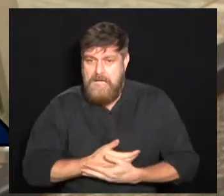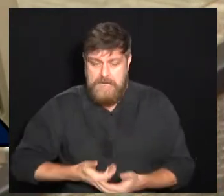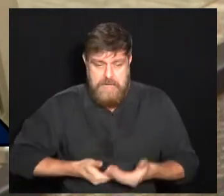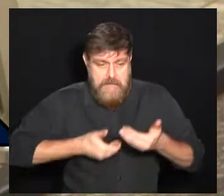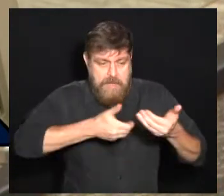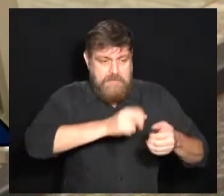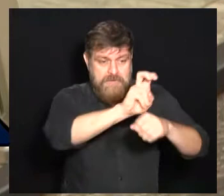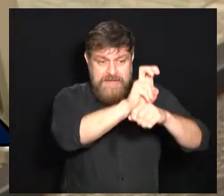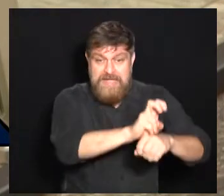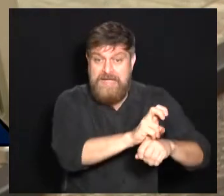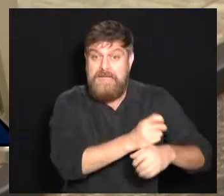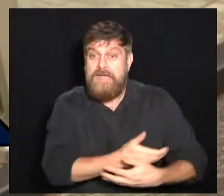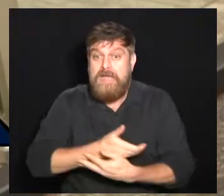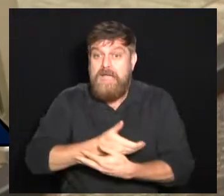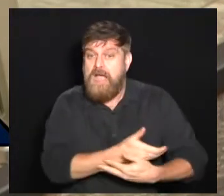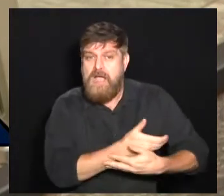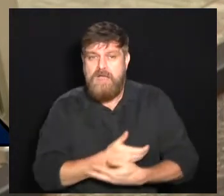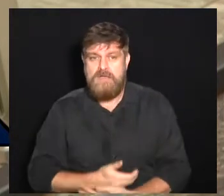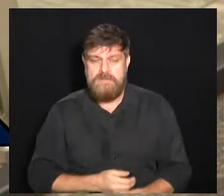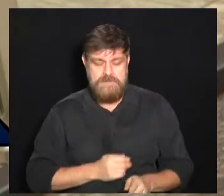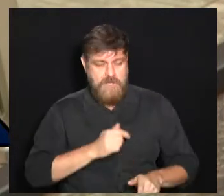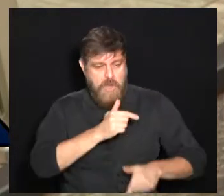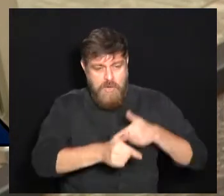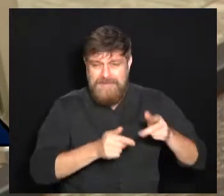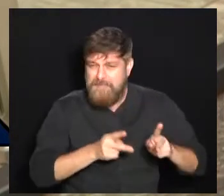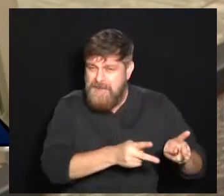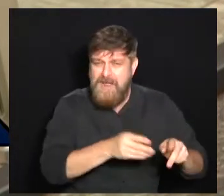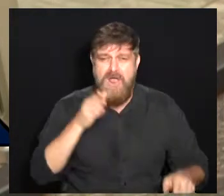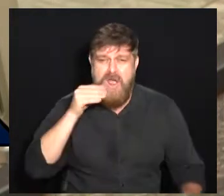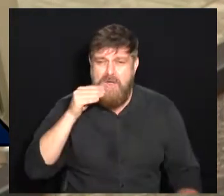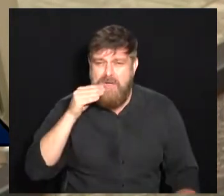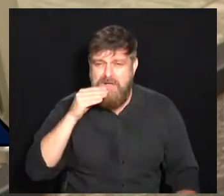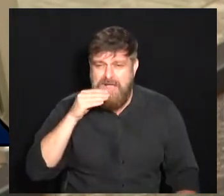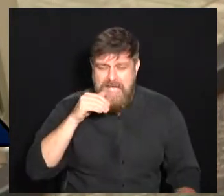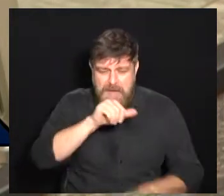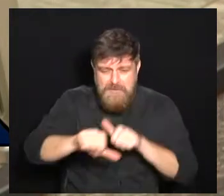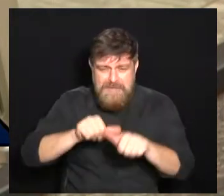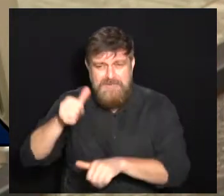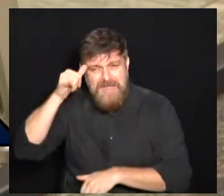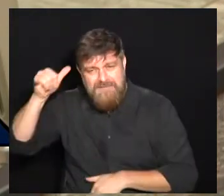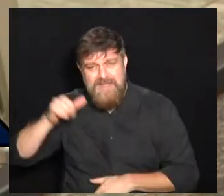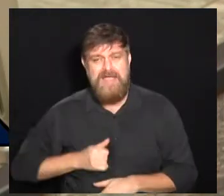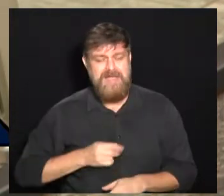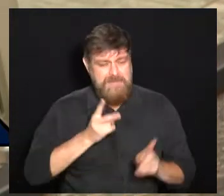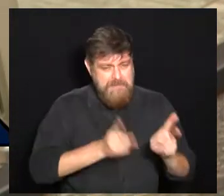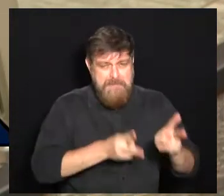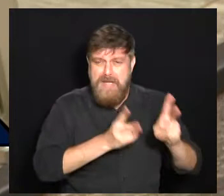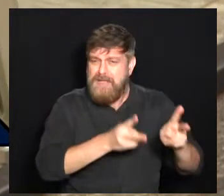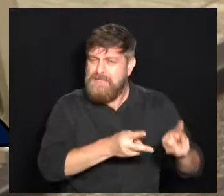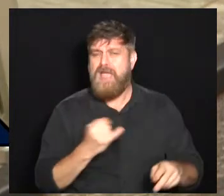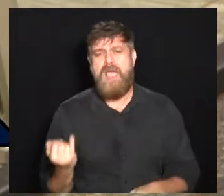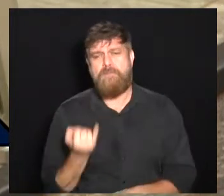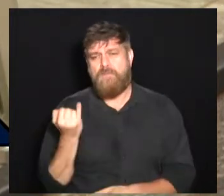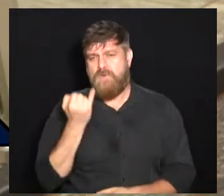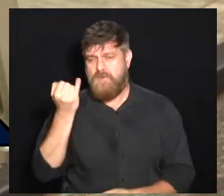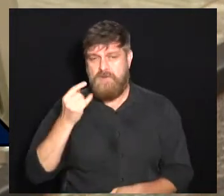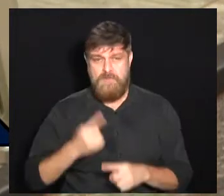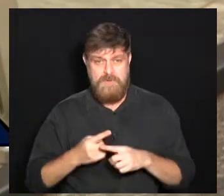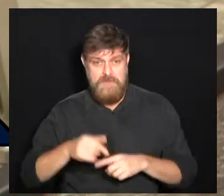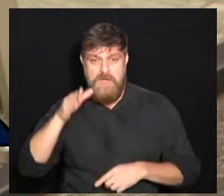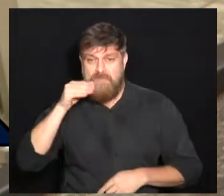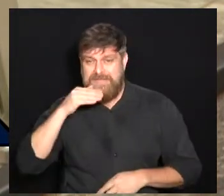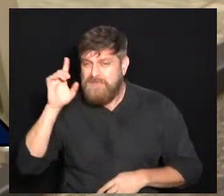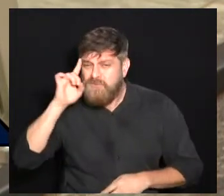com certeza essa questão da continuidade desses mesmos profissionais é de grande importância, porque nós sabemos que os profissionais estão ali no